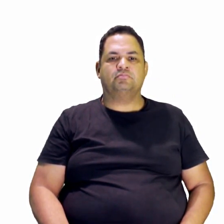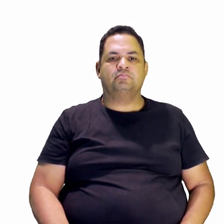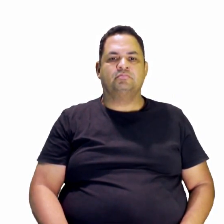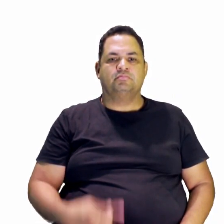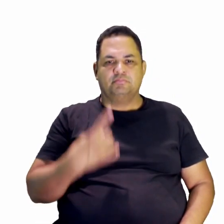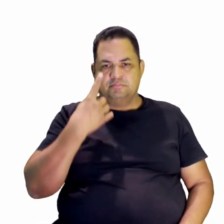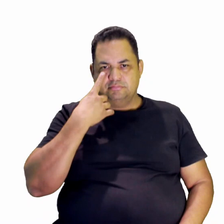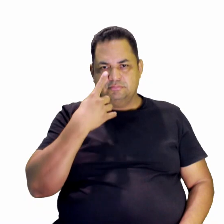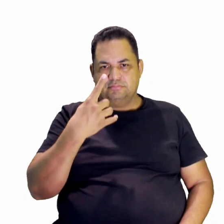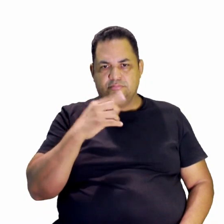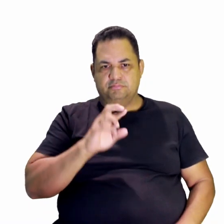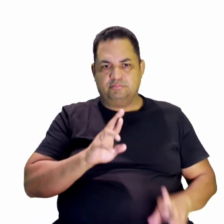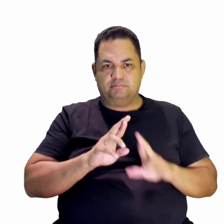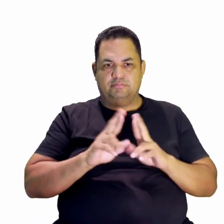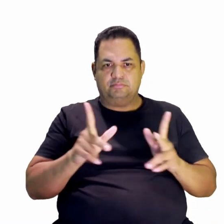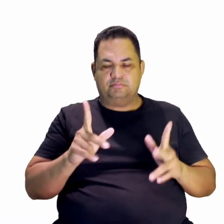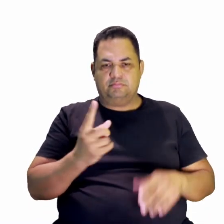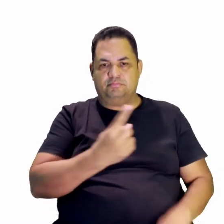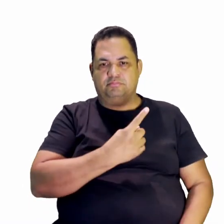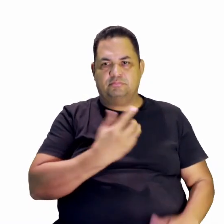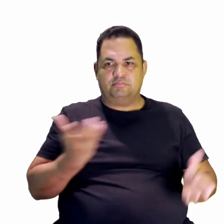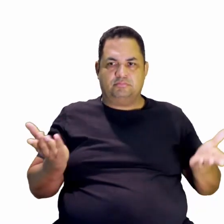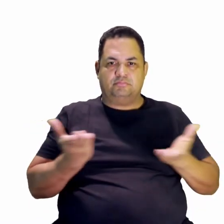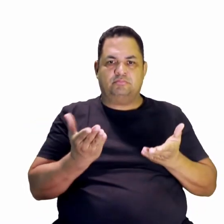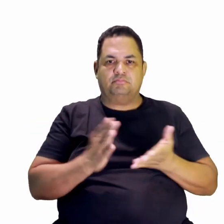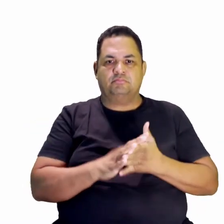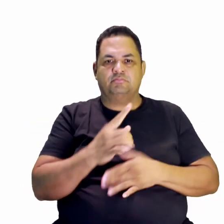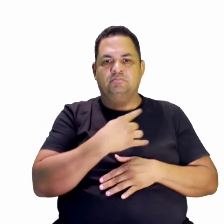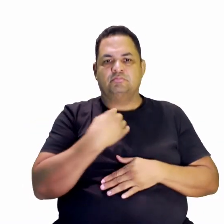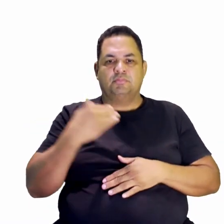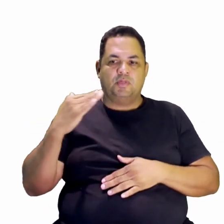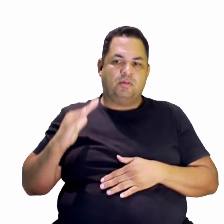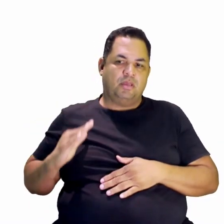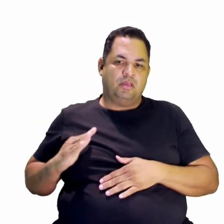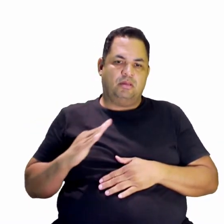Vocês viram a diferença aí. Agora nós temos uma rampa.